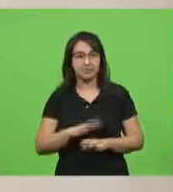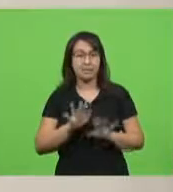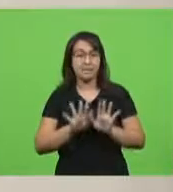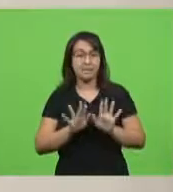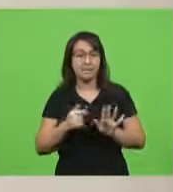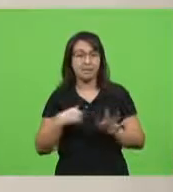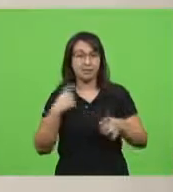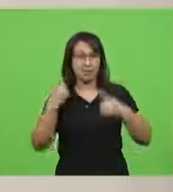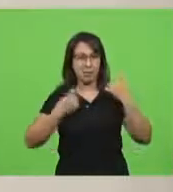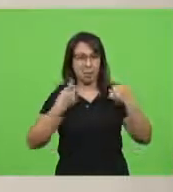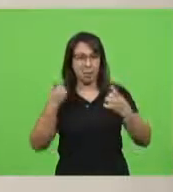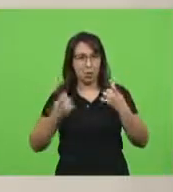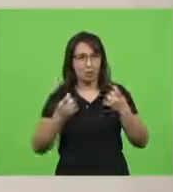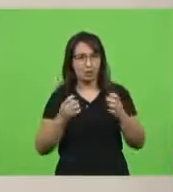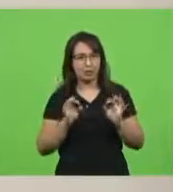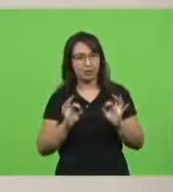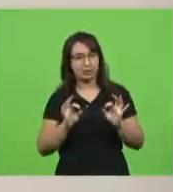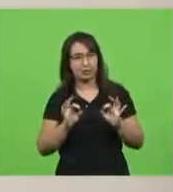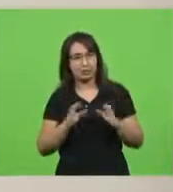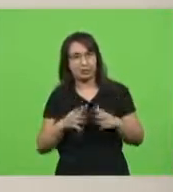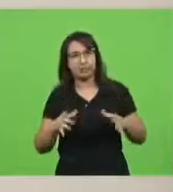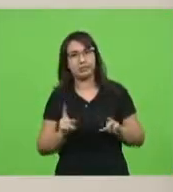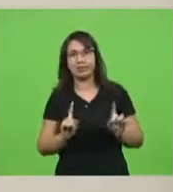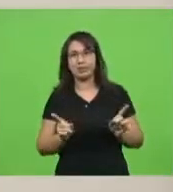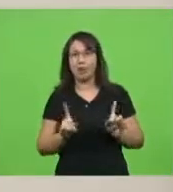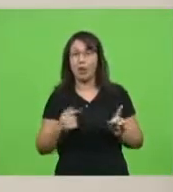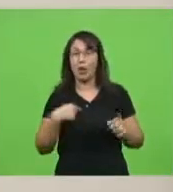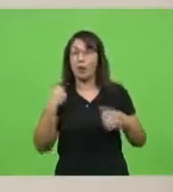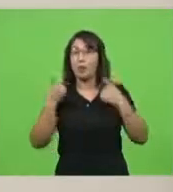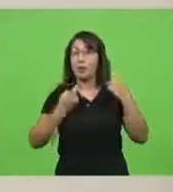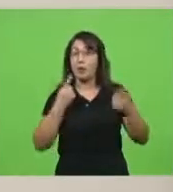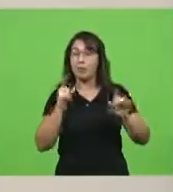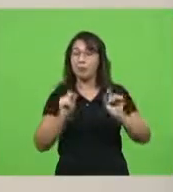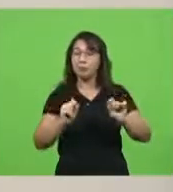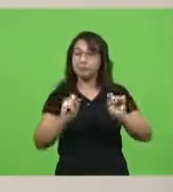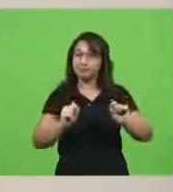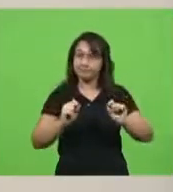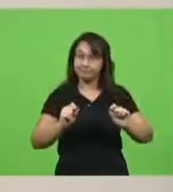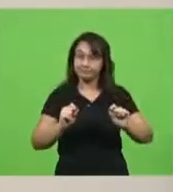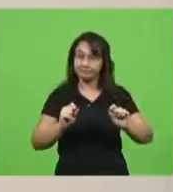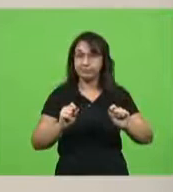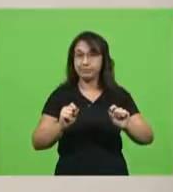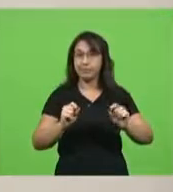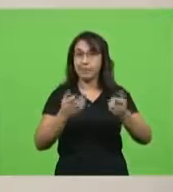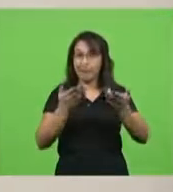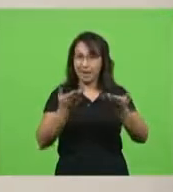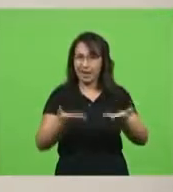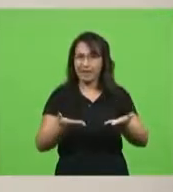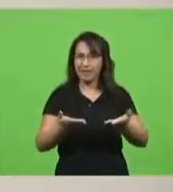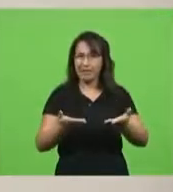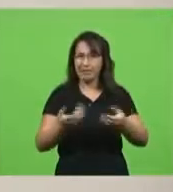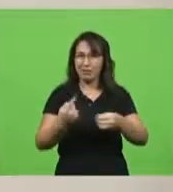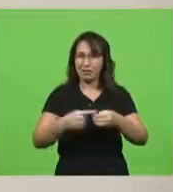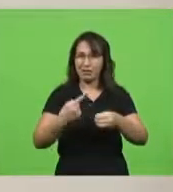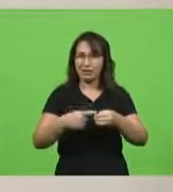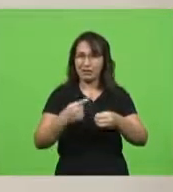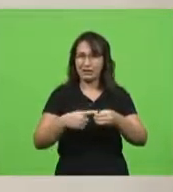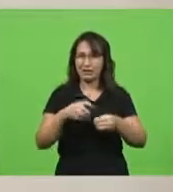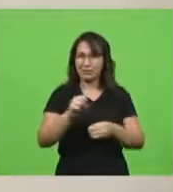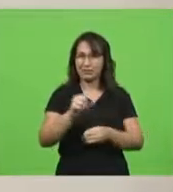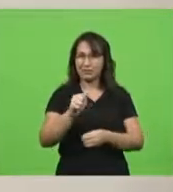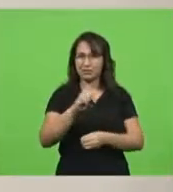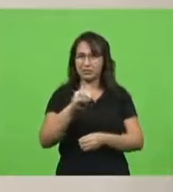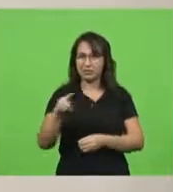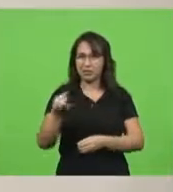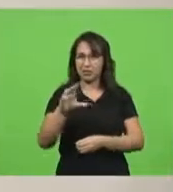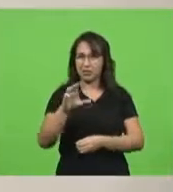minha. O que me preocupa, coronel, é com o município de São Cristóvão do Sul. Eu estava com a prefeita no dia